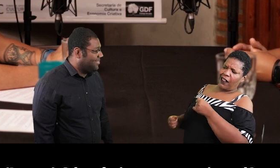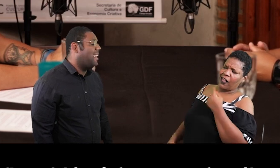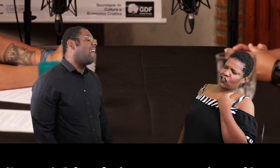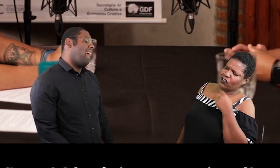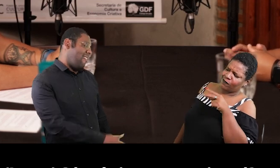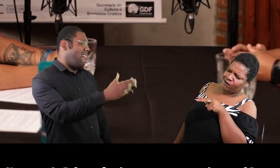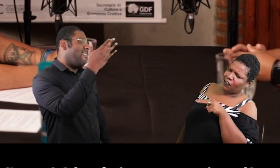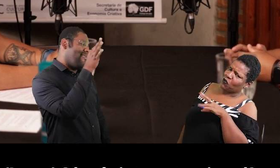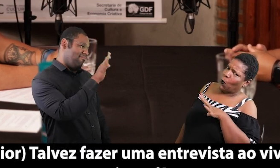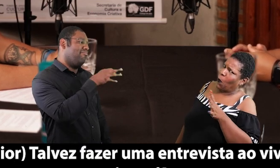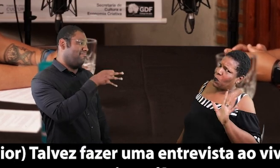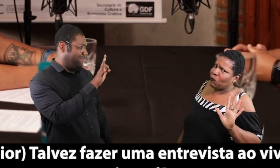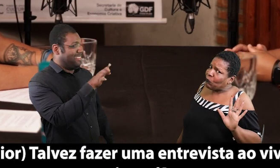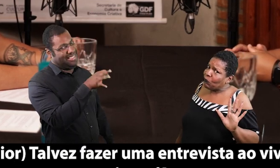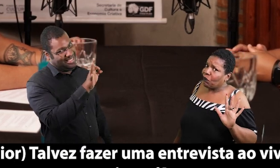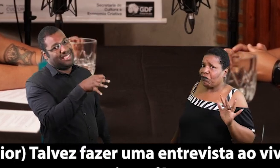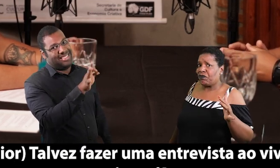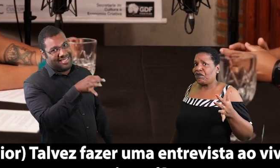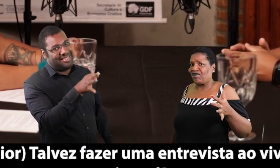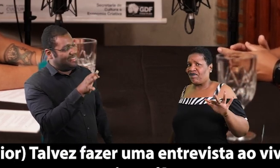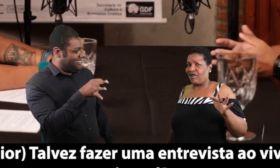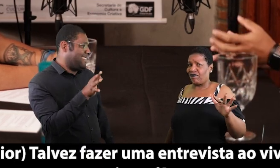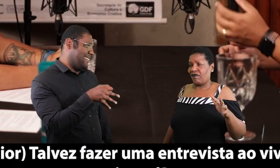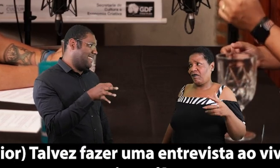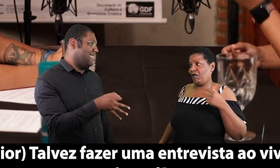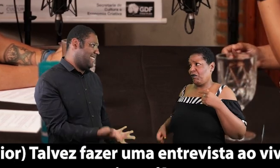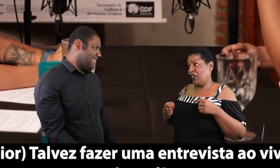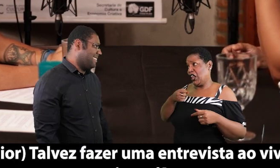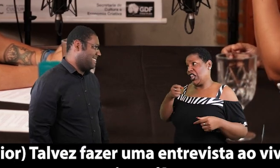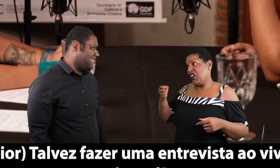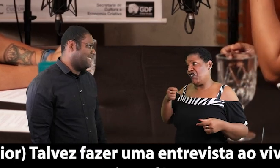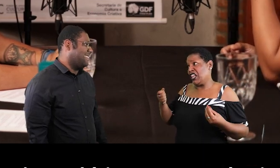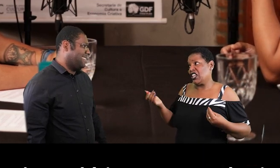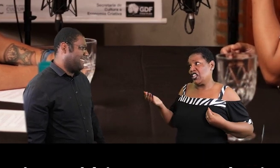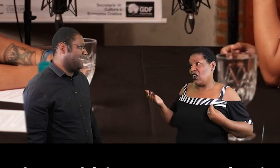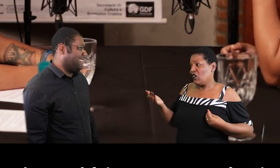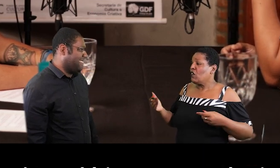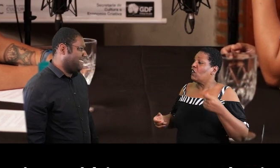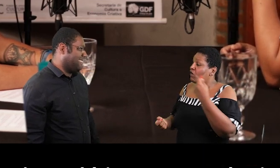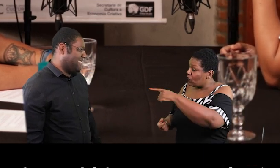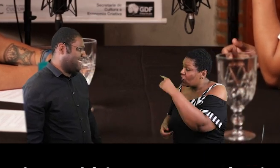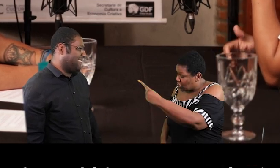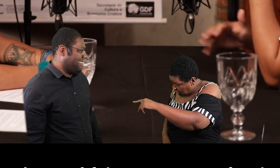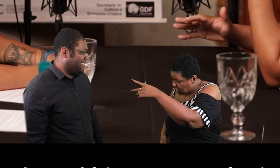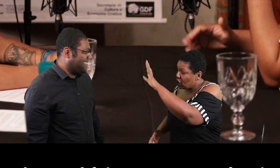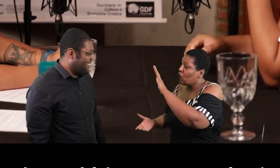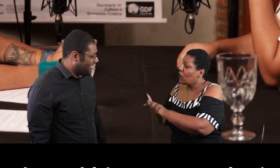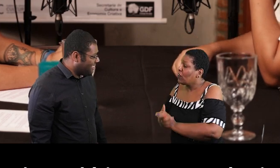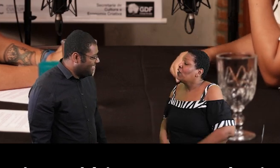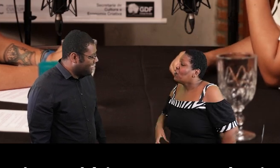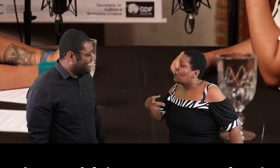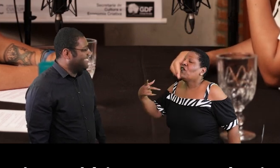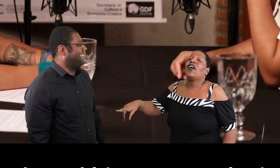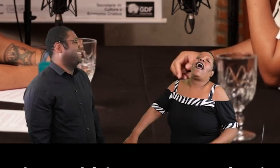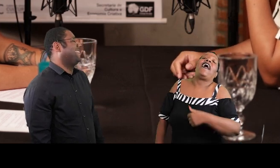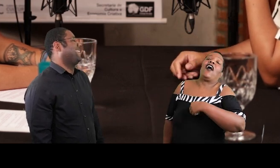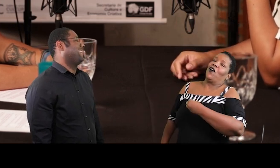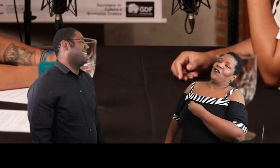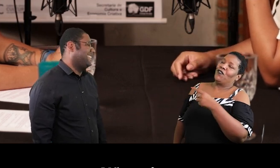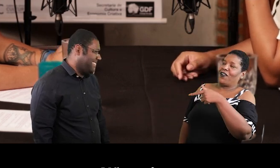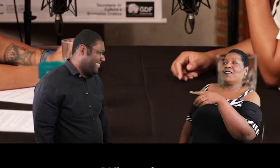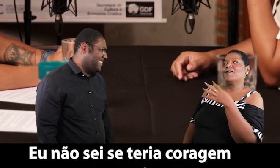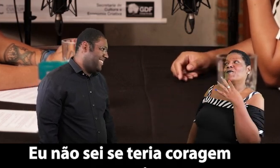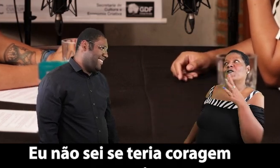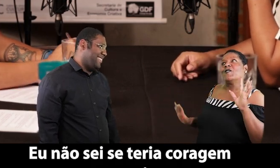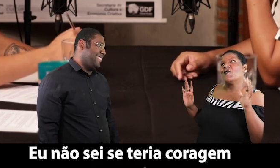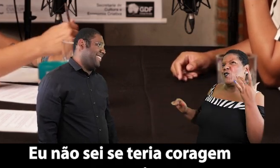pela né? internet, assim, né? Talvez Tá fazer uma entrevista ao vivo, assim, né? Falar, pô, toca aí, deixa eu ver aí. No real, assim, né? Não